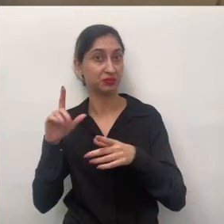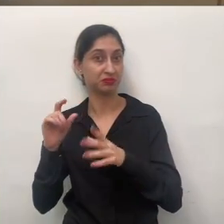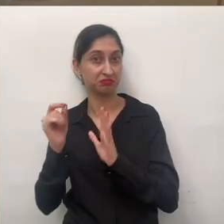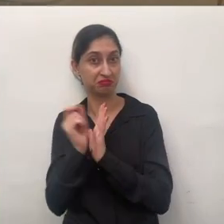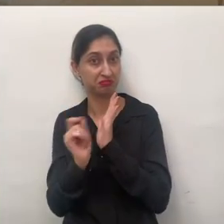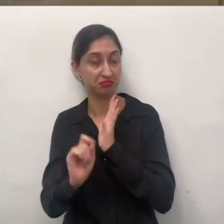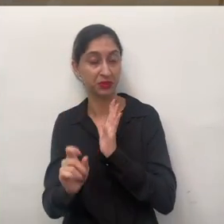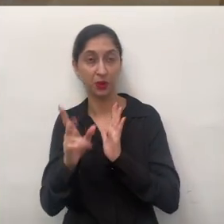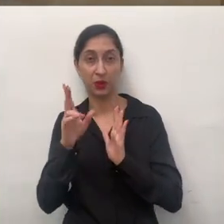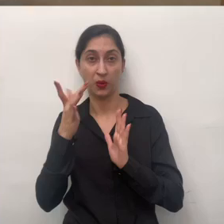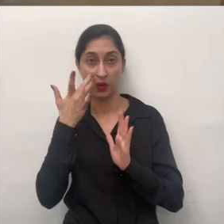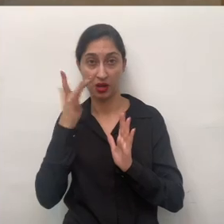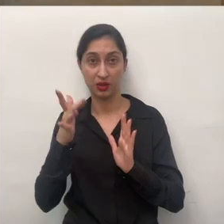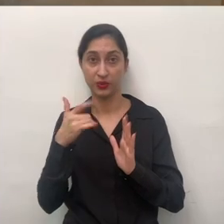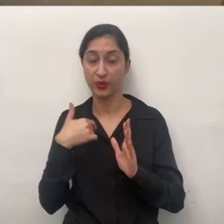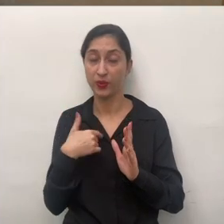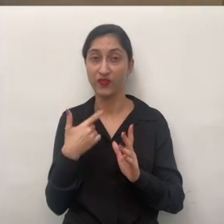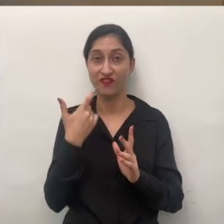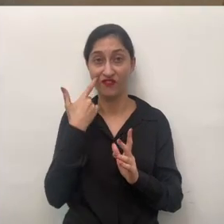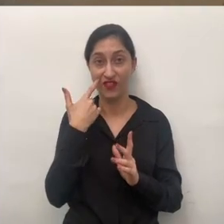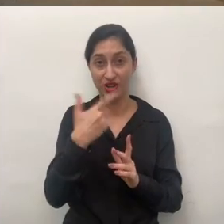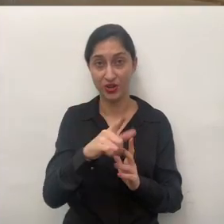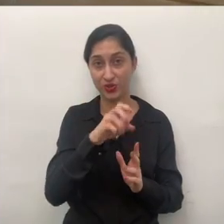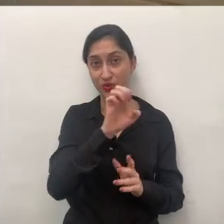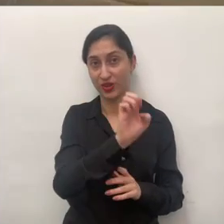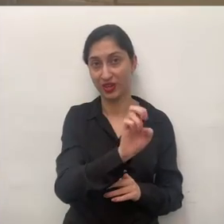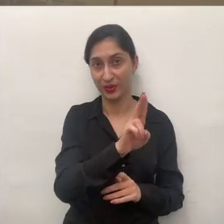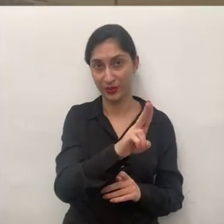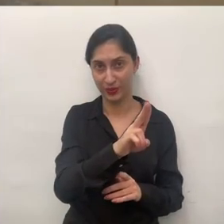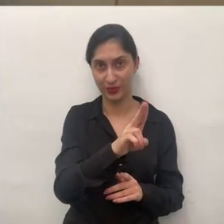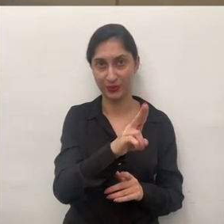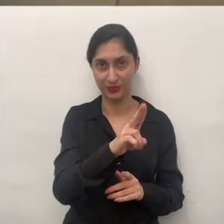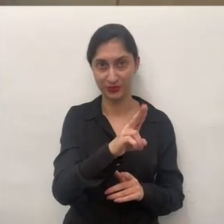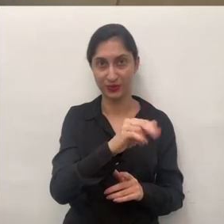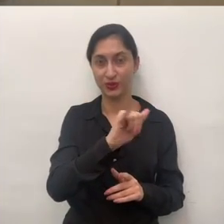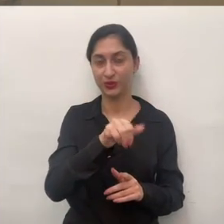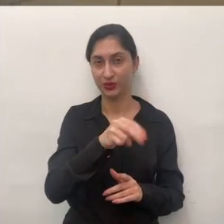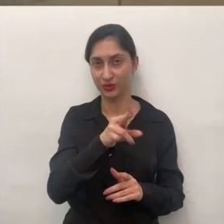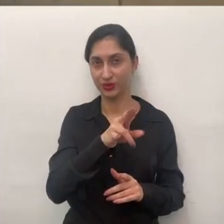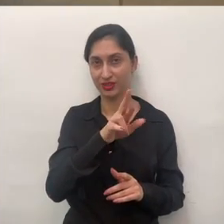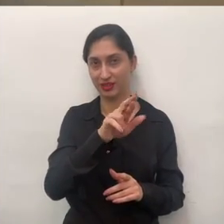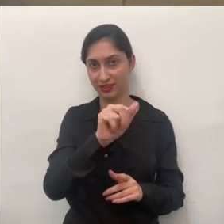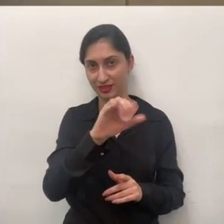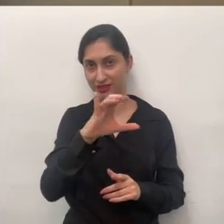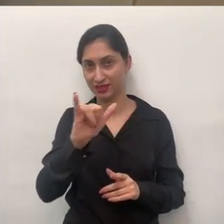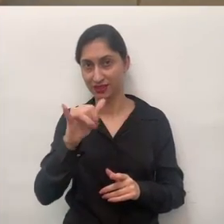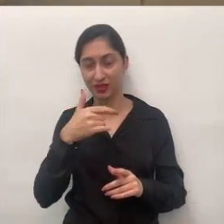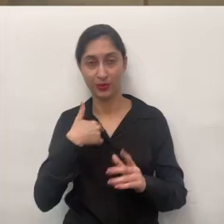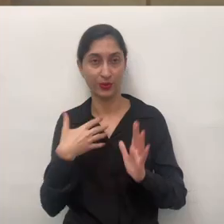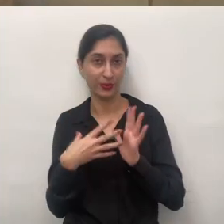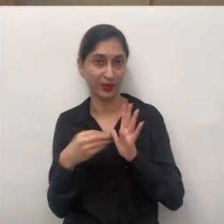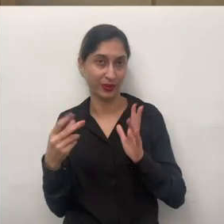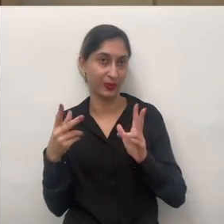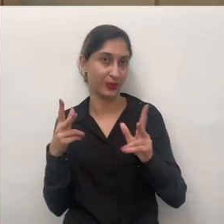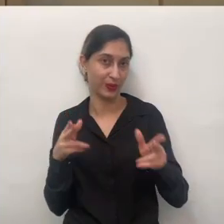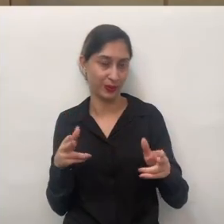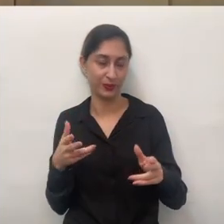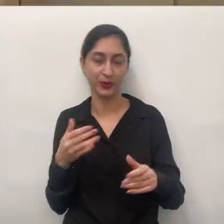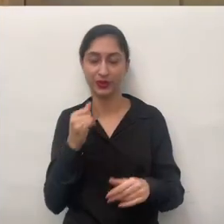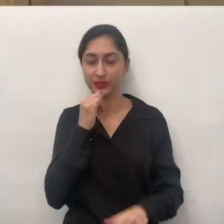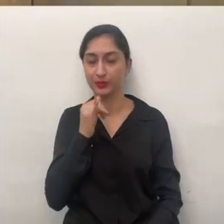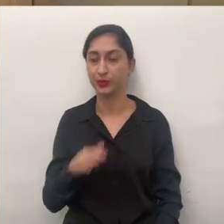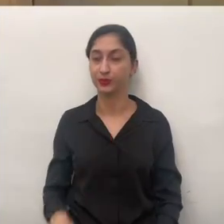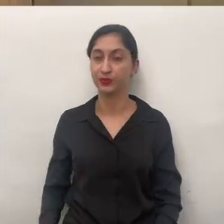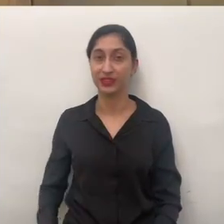E eu comecei a escrever o eu, observando o eu da Juracy. Né? Então, assim,